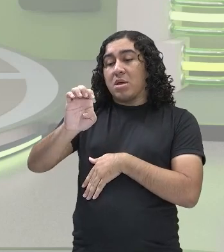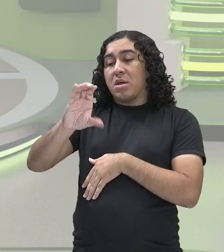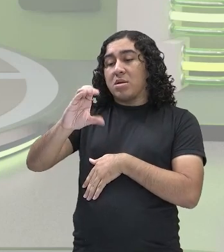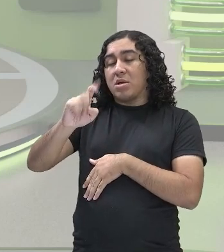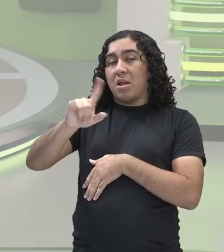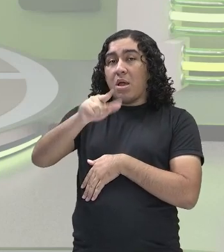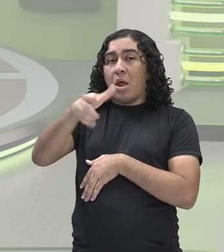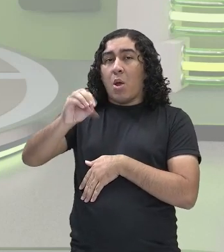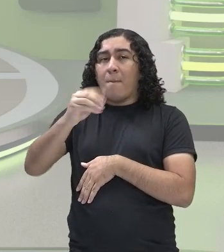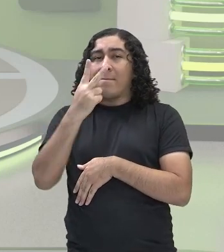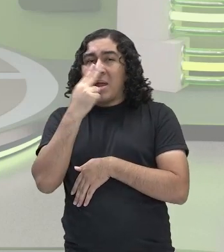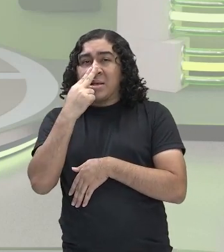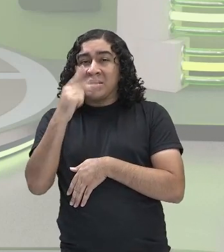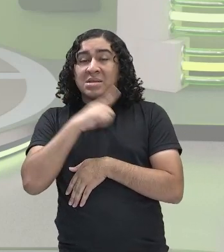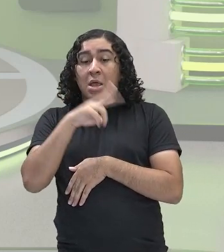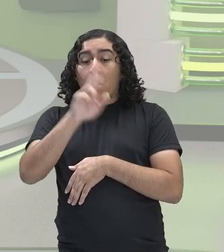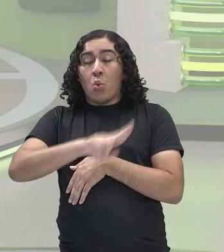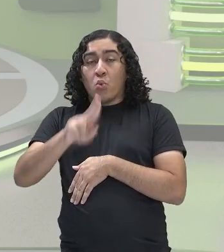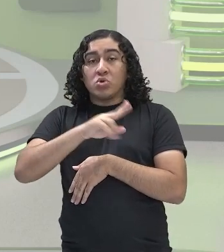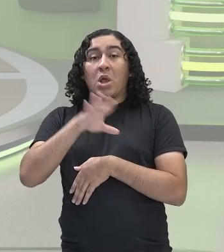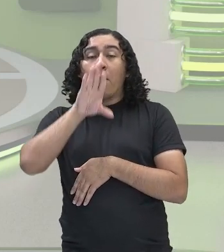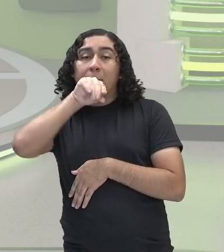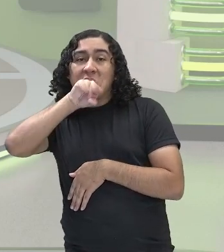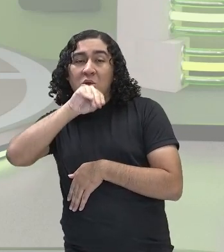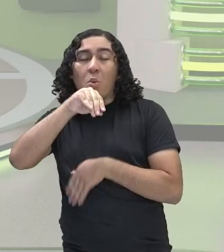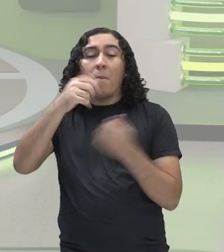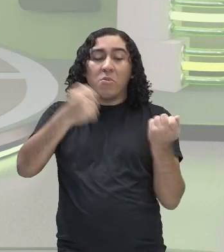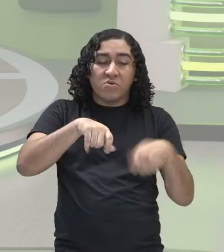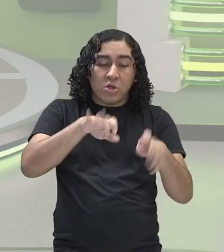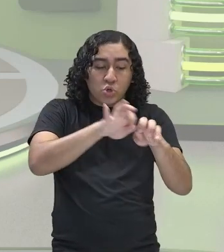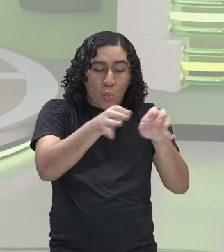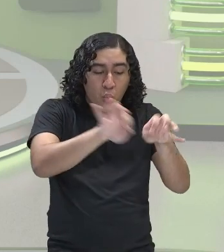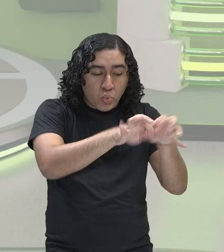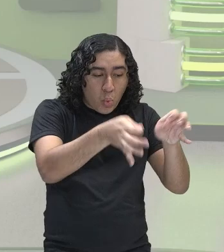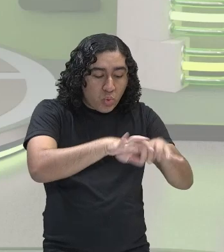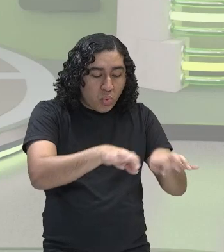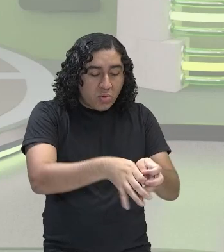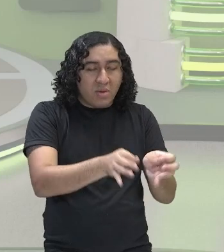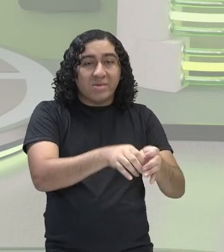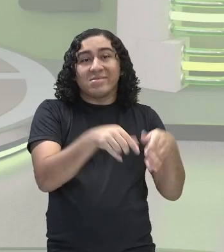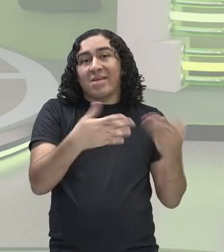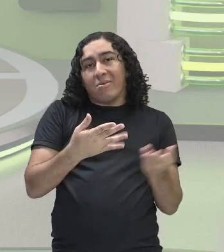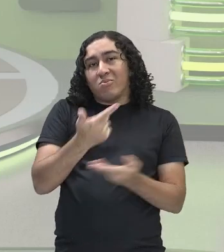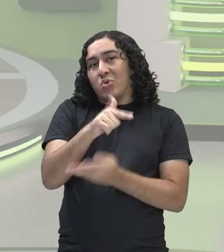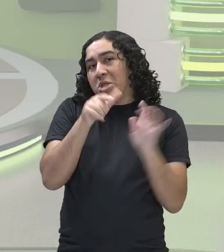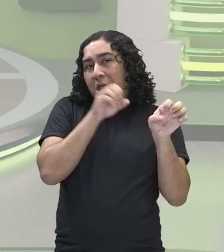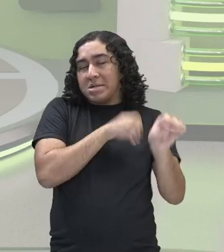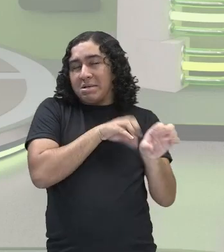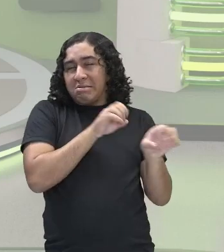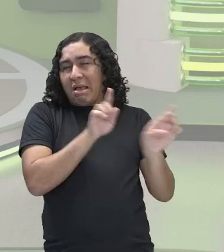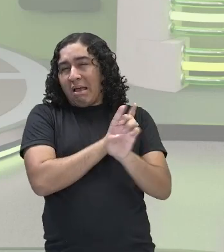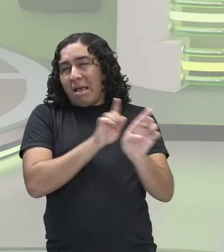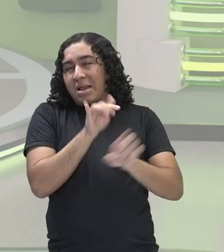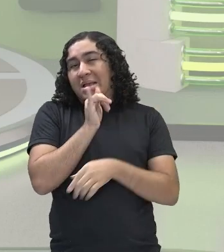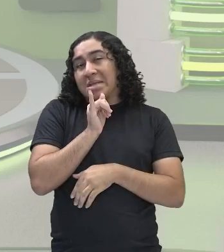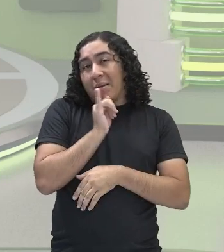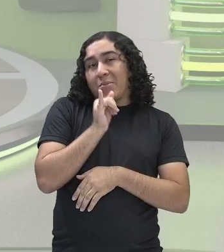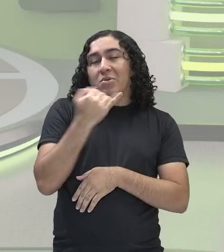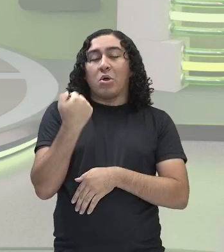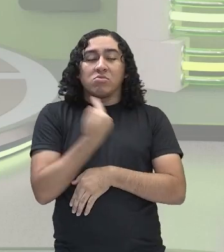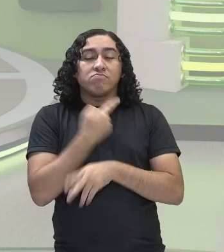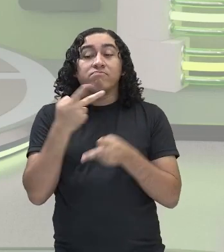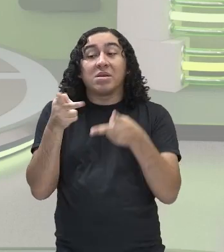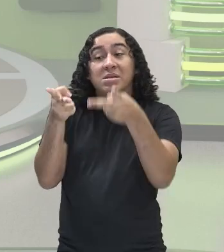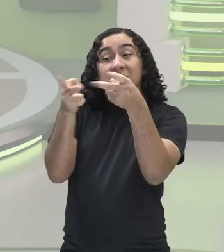ninho utilizando o bico. Impressionante, ninguém ensinou ele, é uma pergunta que a gente sempre se faz quando observa esse